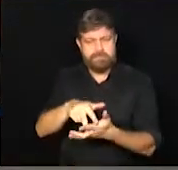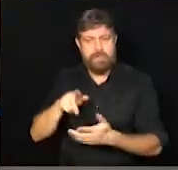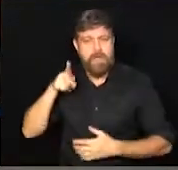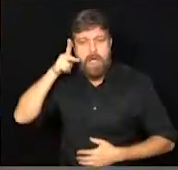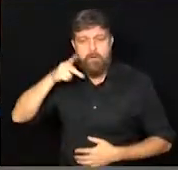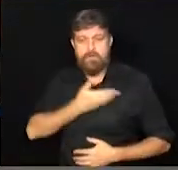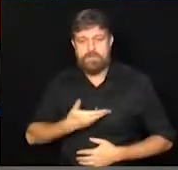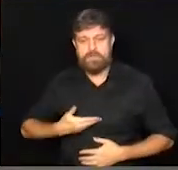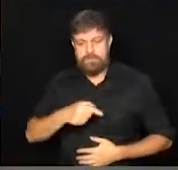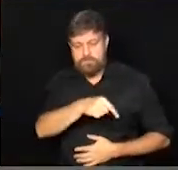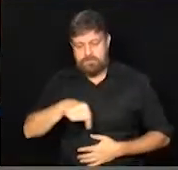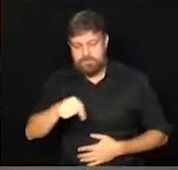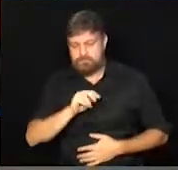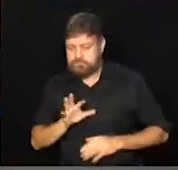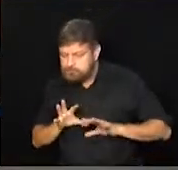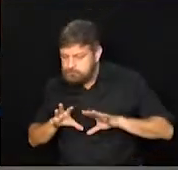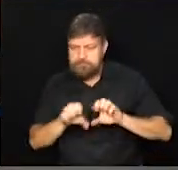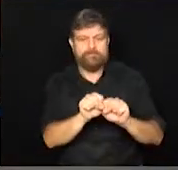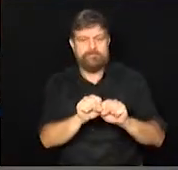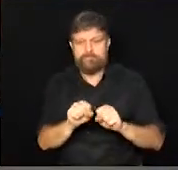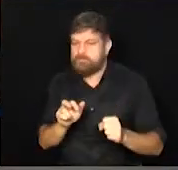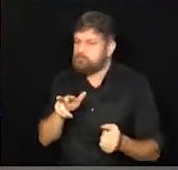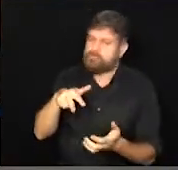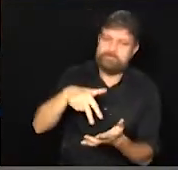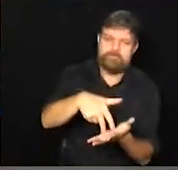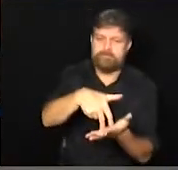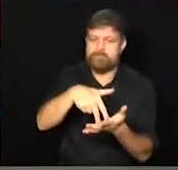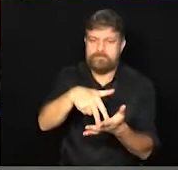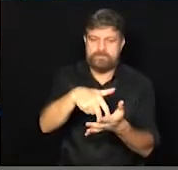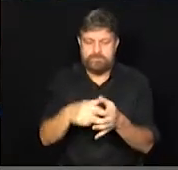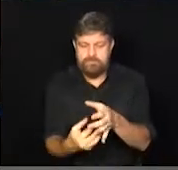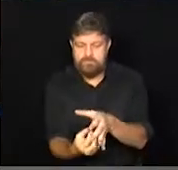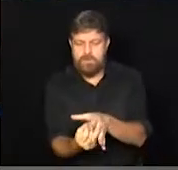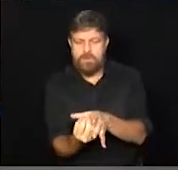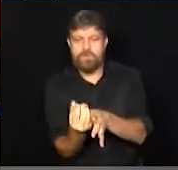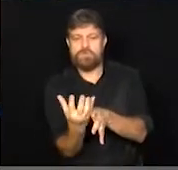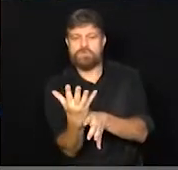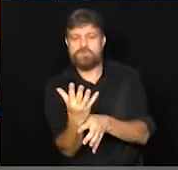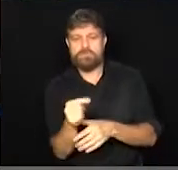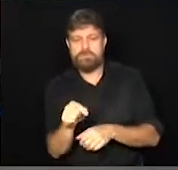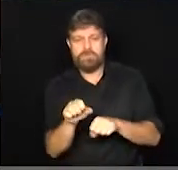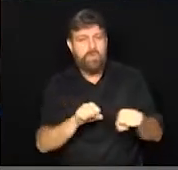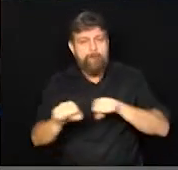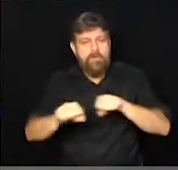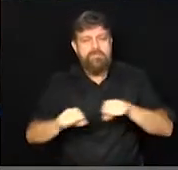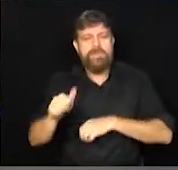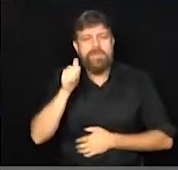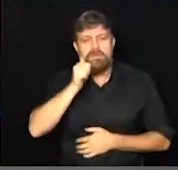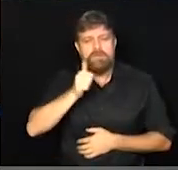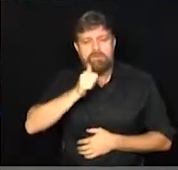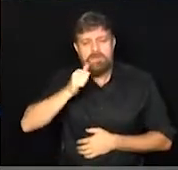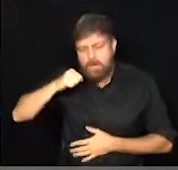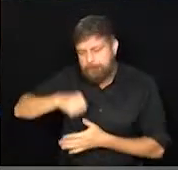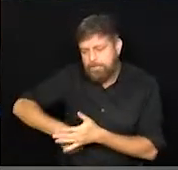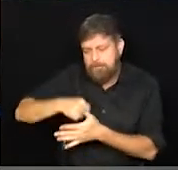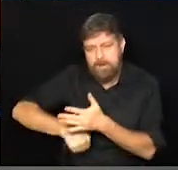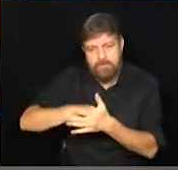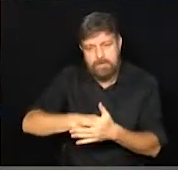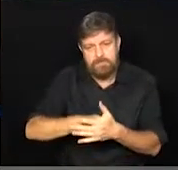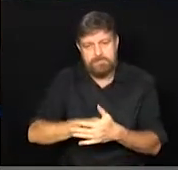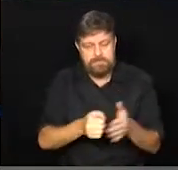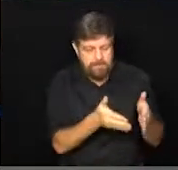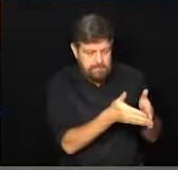pública, né? Essa é digamos assim, o nascimento do movimento feminista, passa por